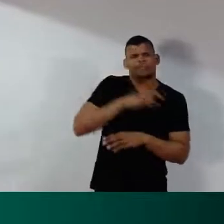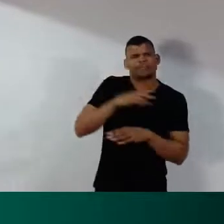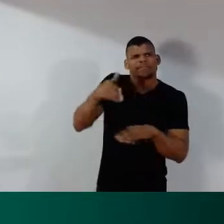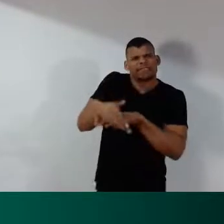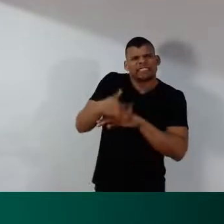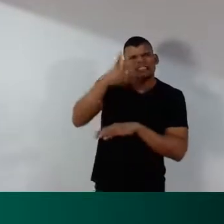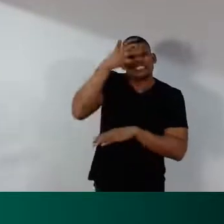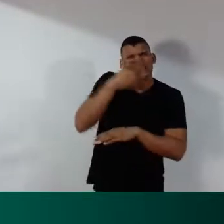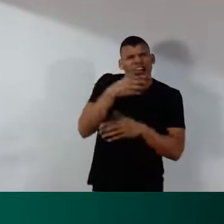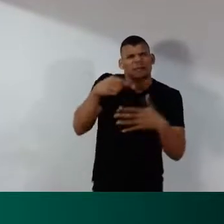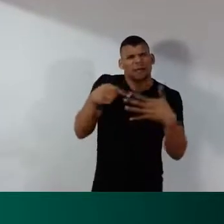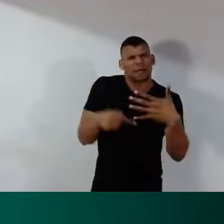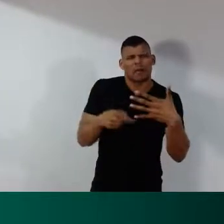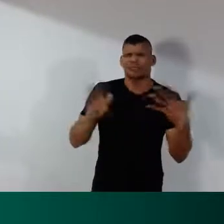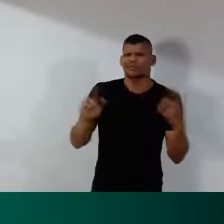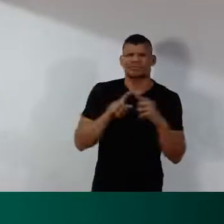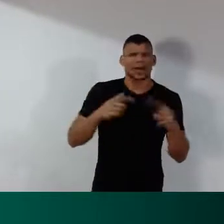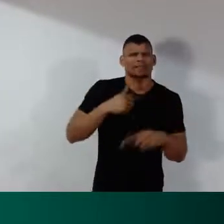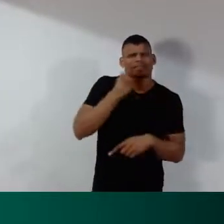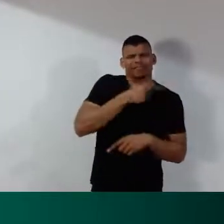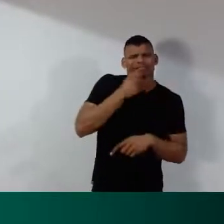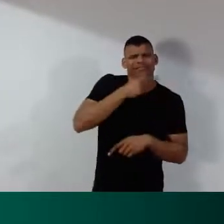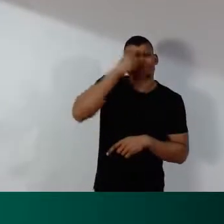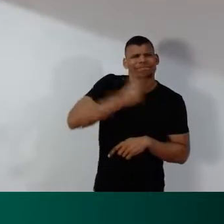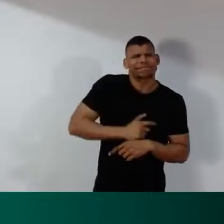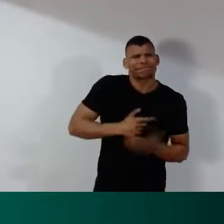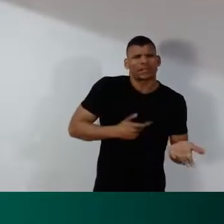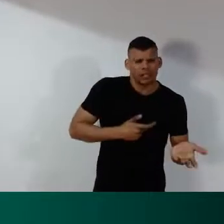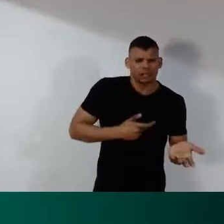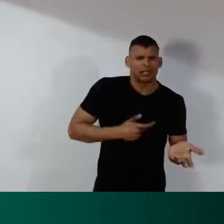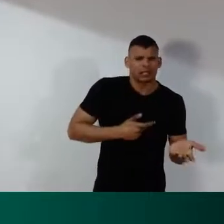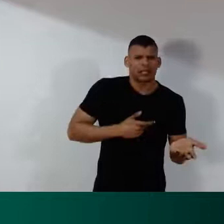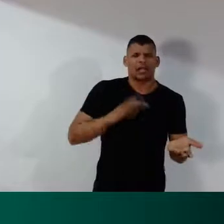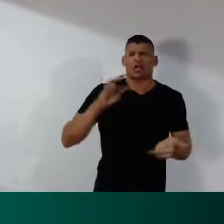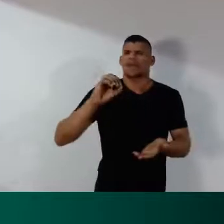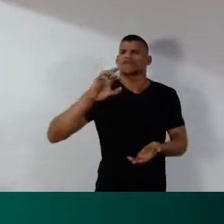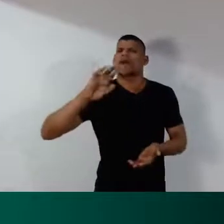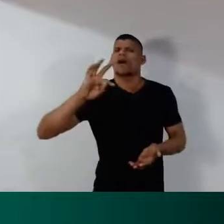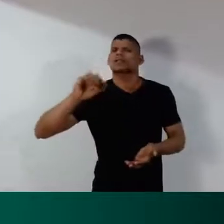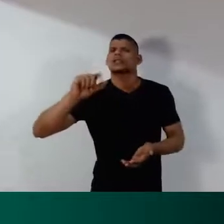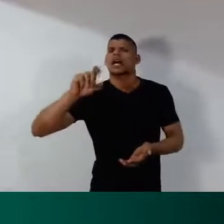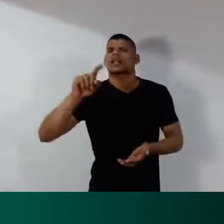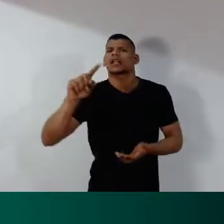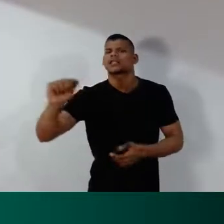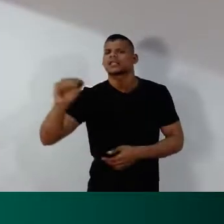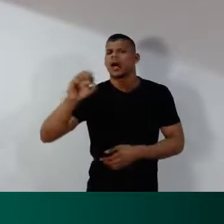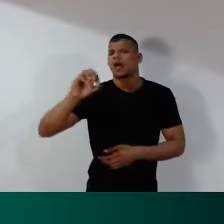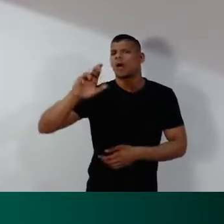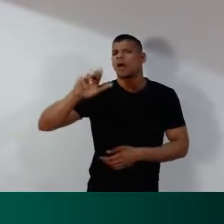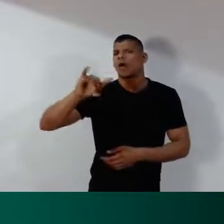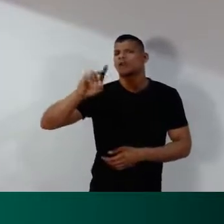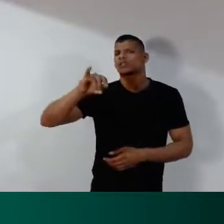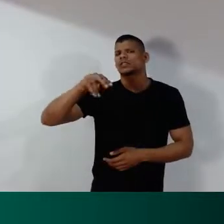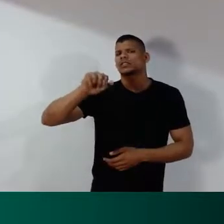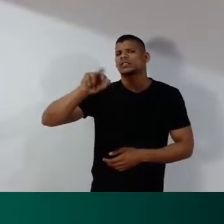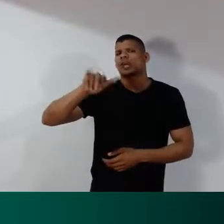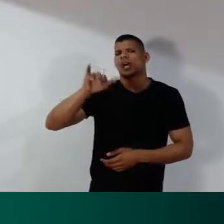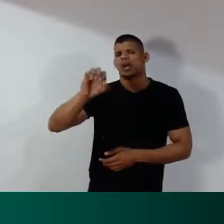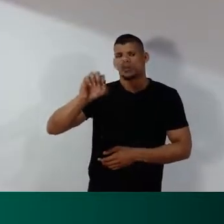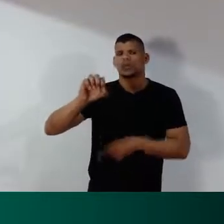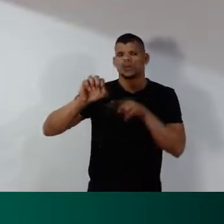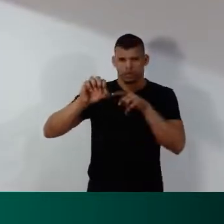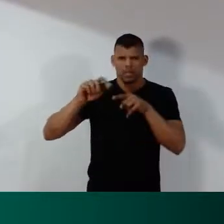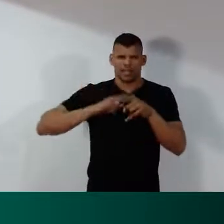trabalho muito com Meme Fortaleza ordinária tem muito mesmo e mas também tem muita informação séria que não é trabalhada como né trabalho com